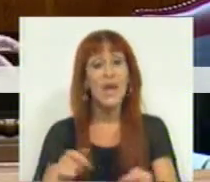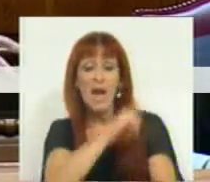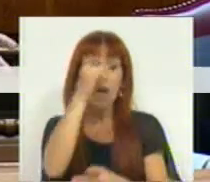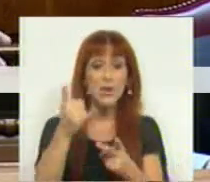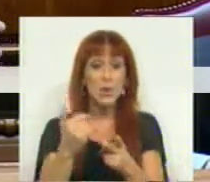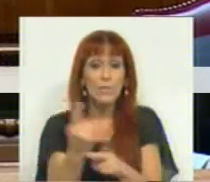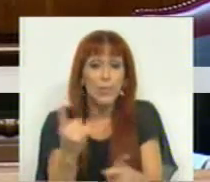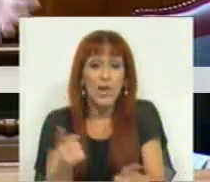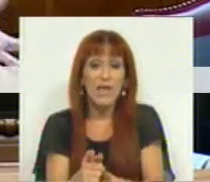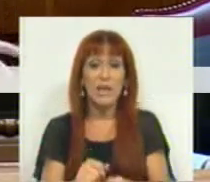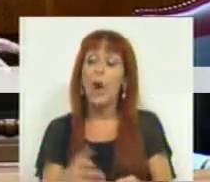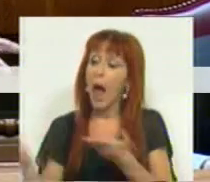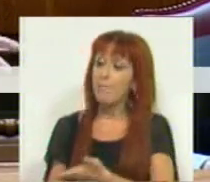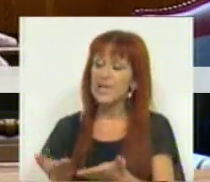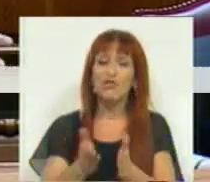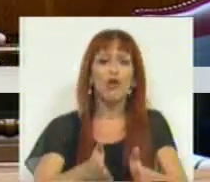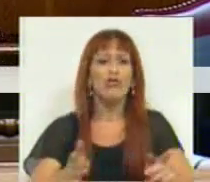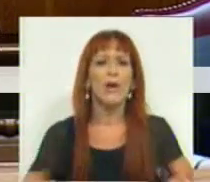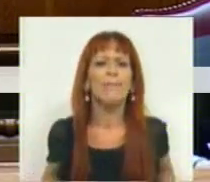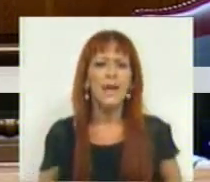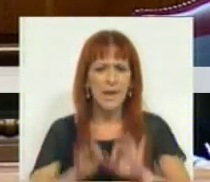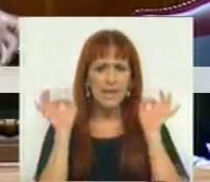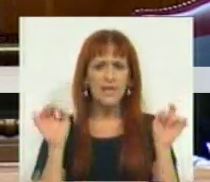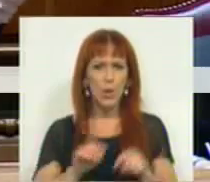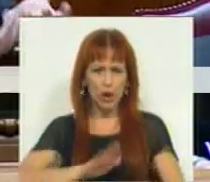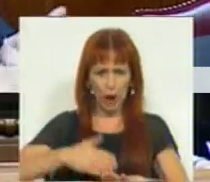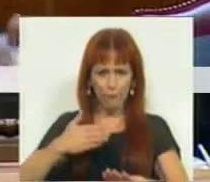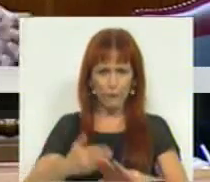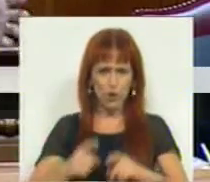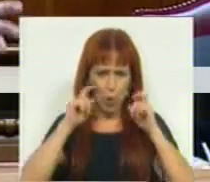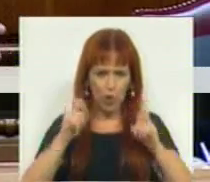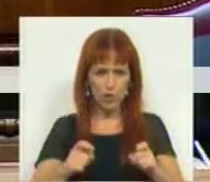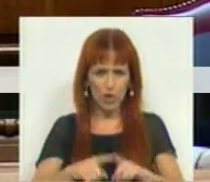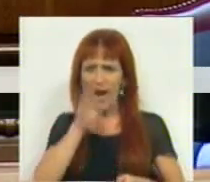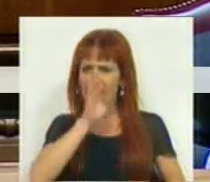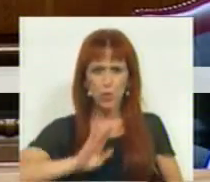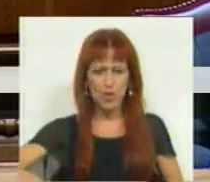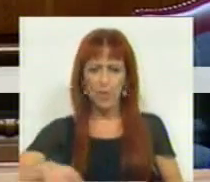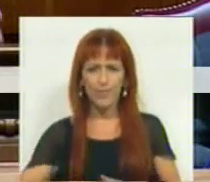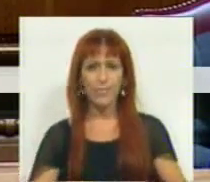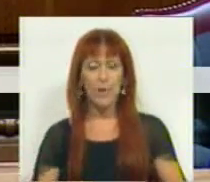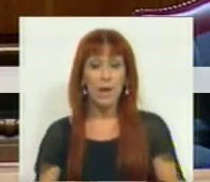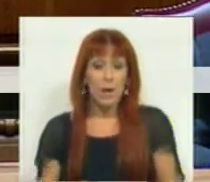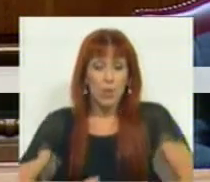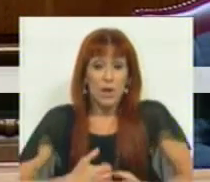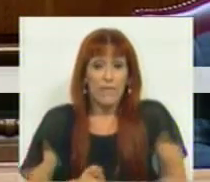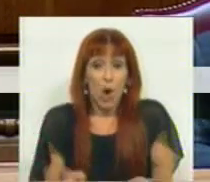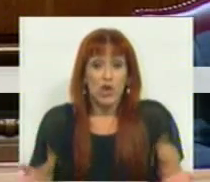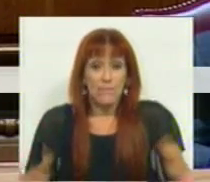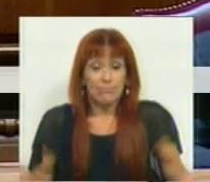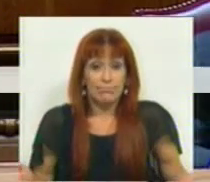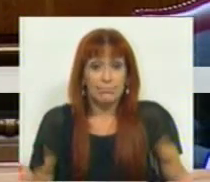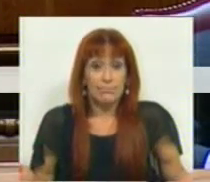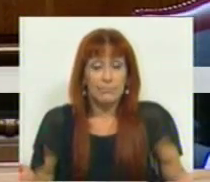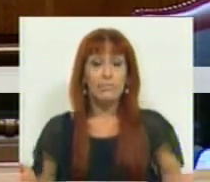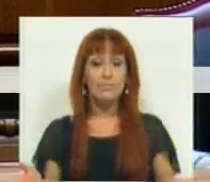segundo lugar, porque ele foi apresentado como um reforço de controlo para a execução. O que significa, portanto,